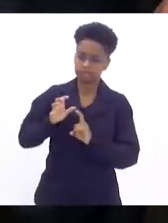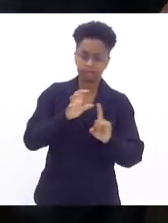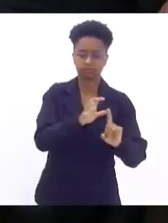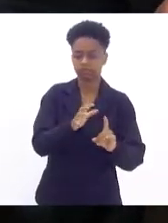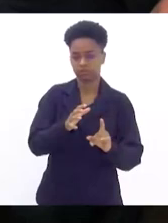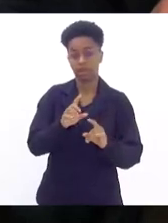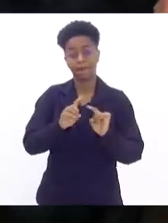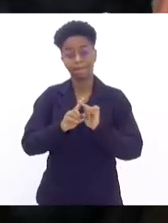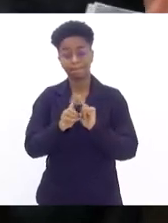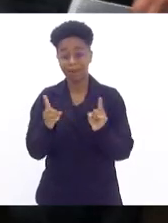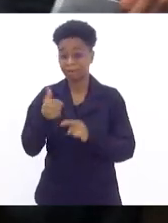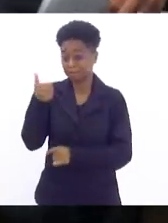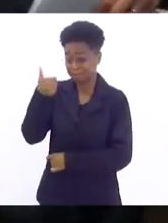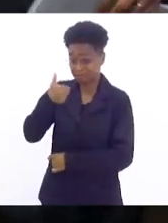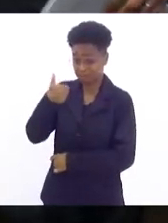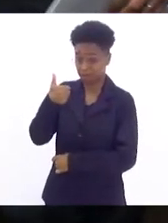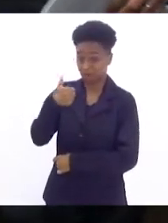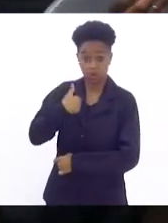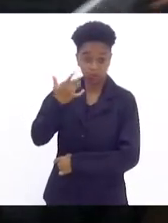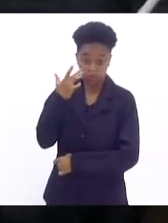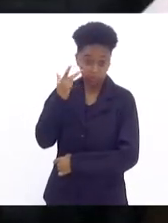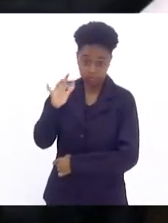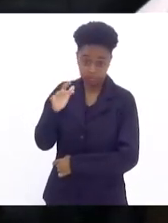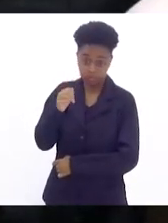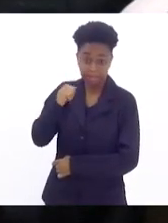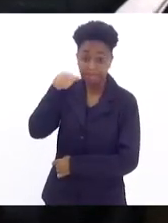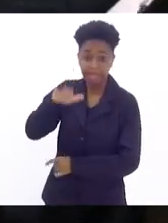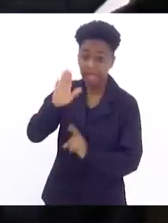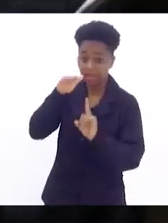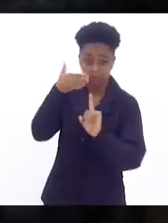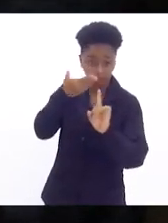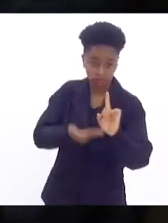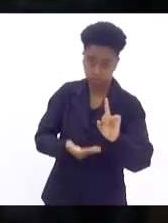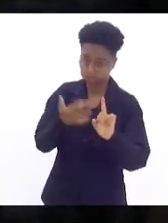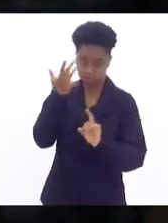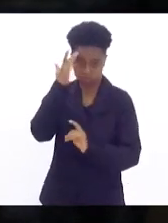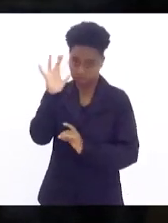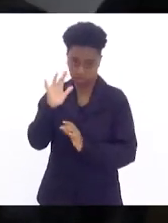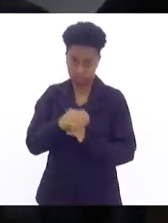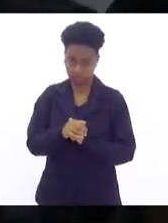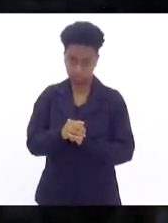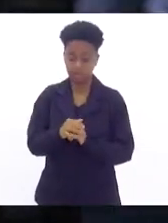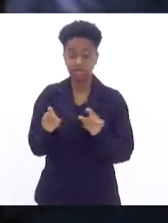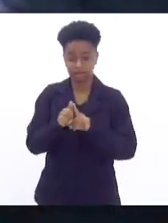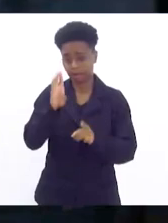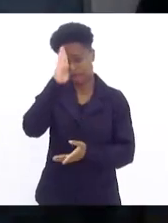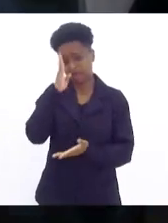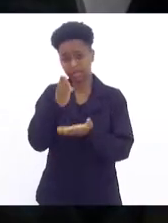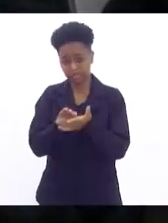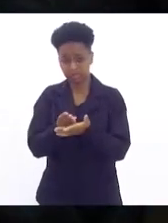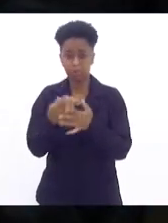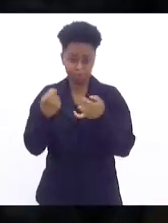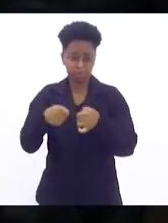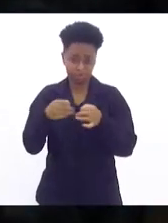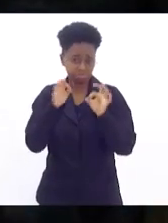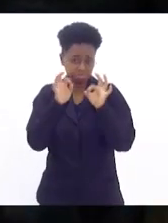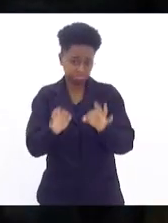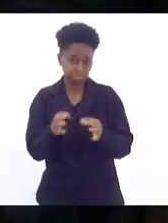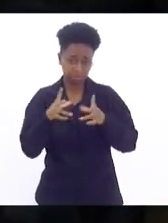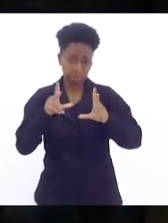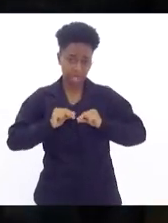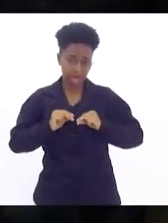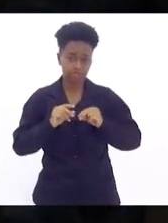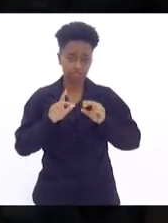tipo mas em primeiro lugar eu não sei nem quem se trata a homenageada e acredito que homenageada Deva fazer jus a homenagem